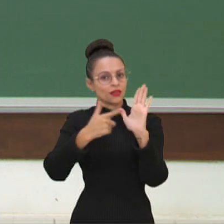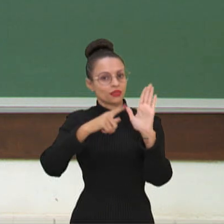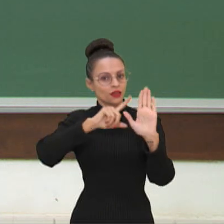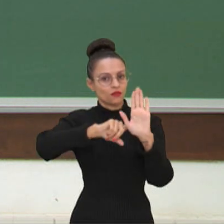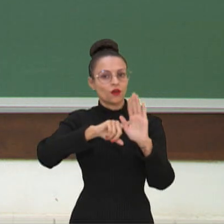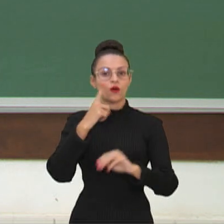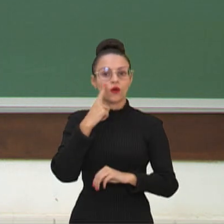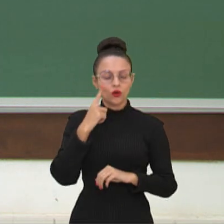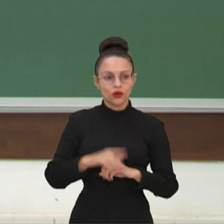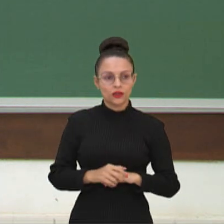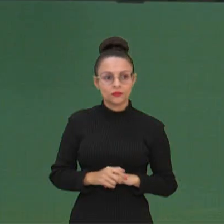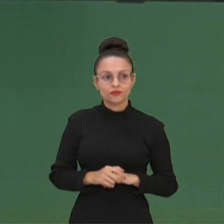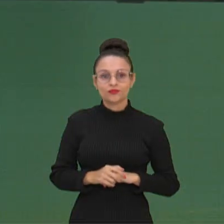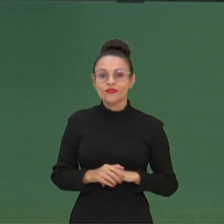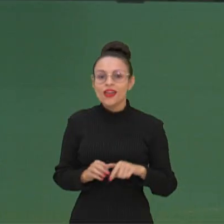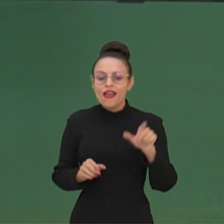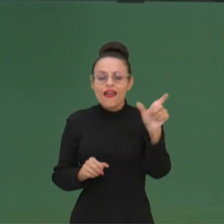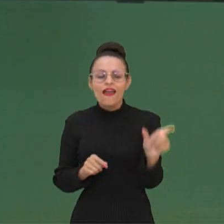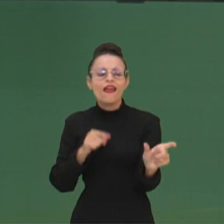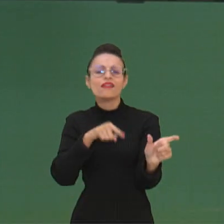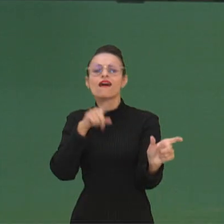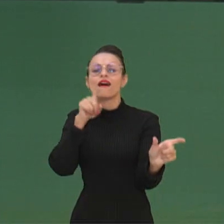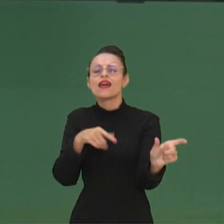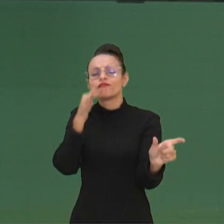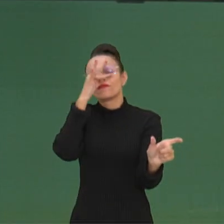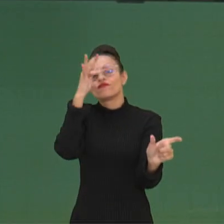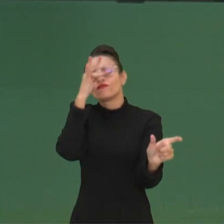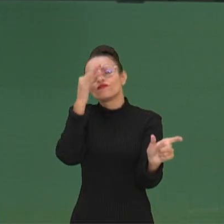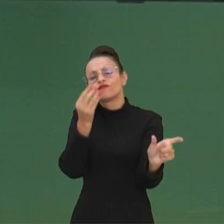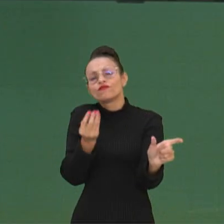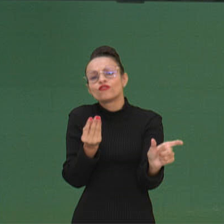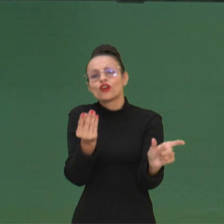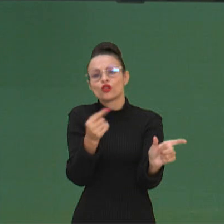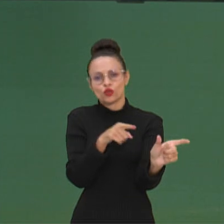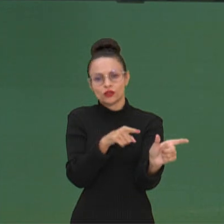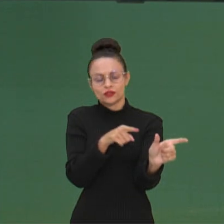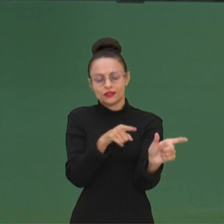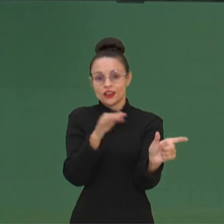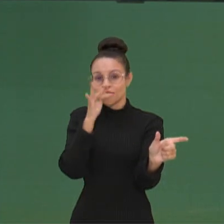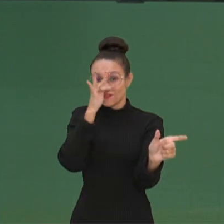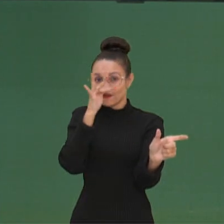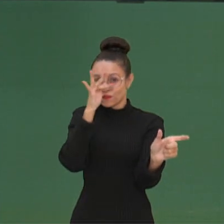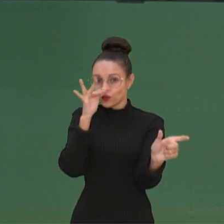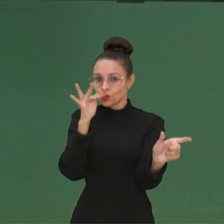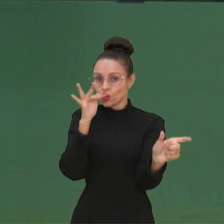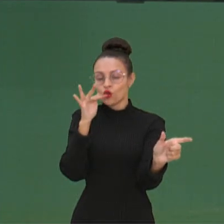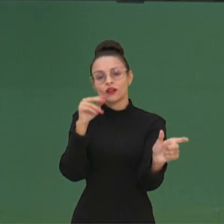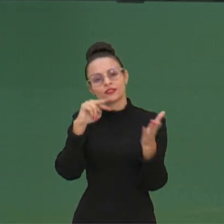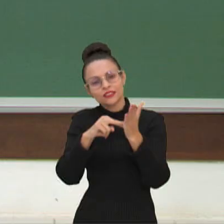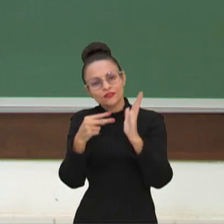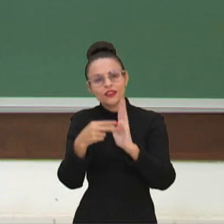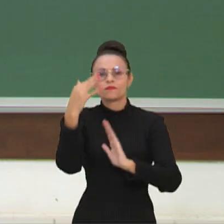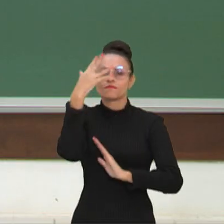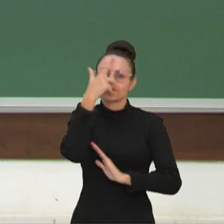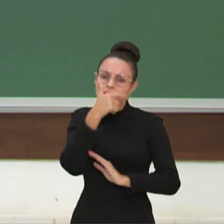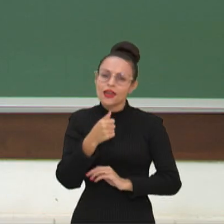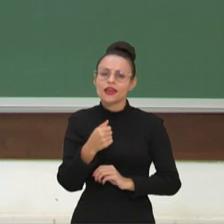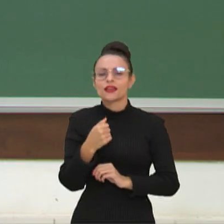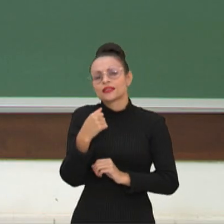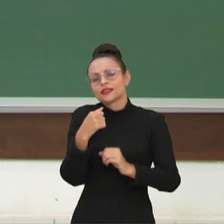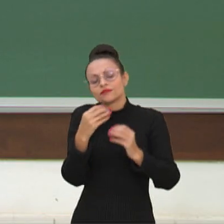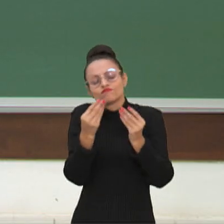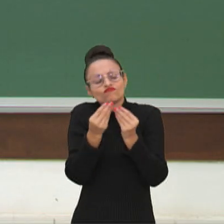Naturalmente elegante mostra aí uma opinião, né? Infelizmente não